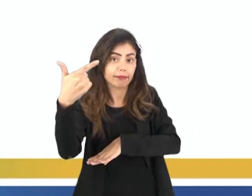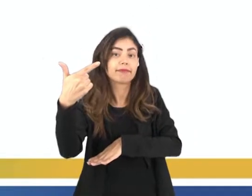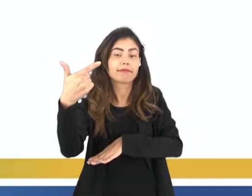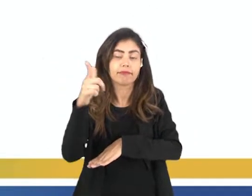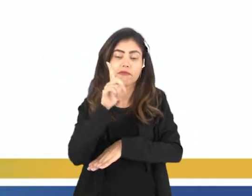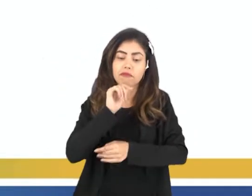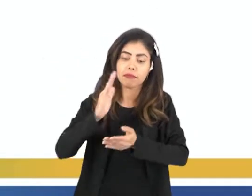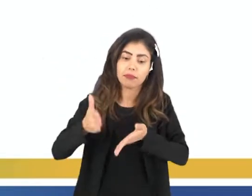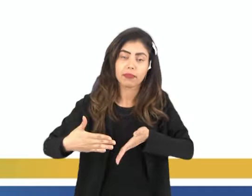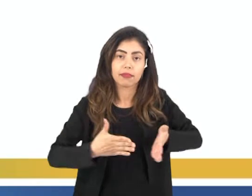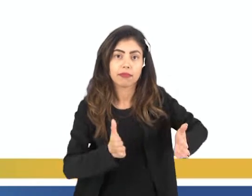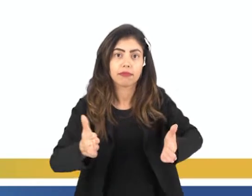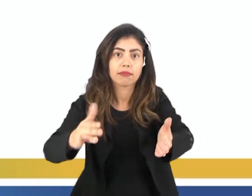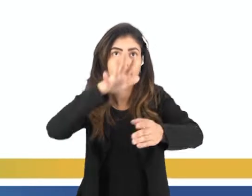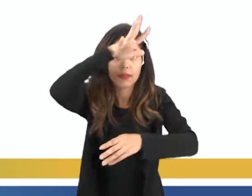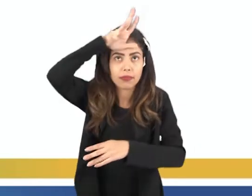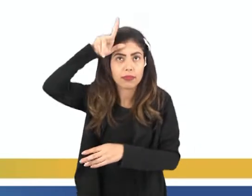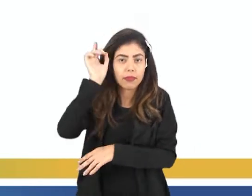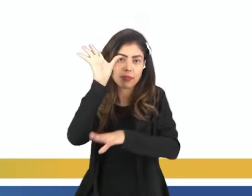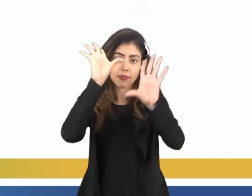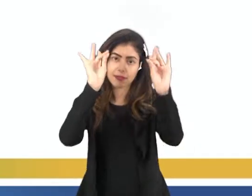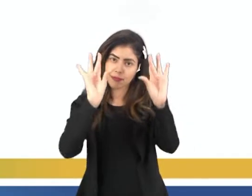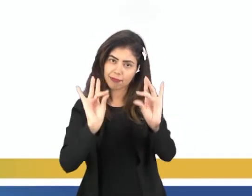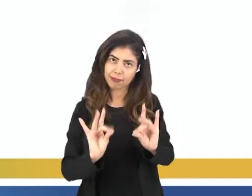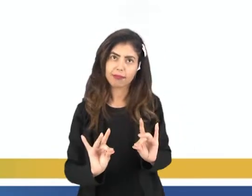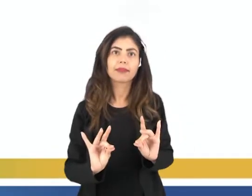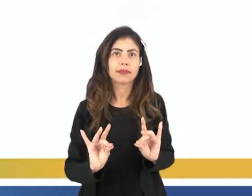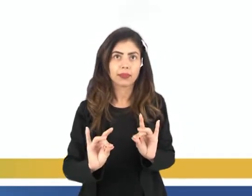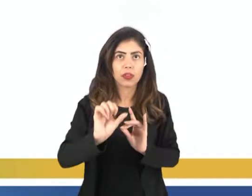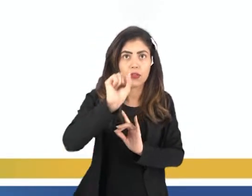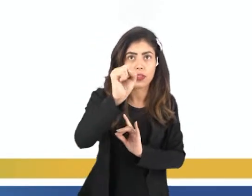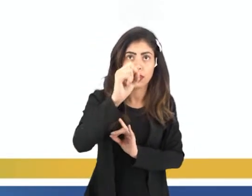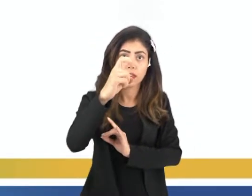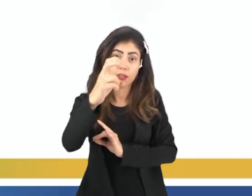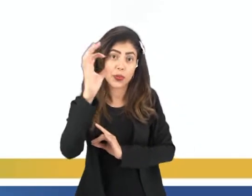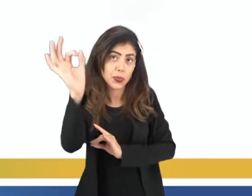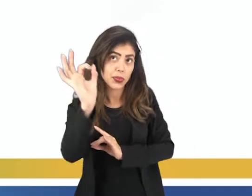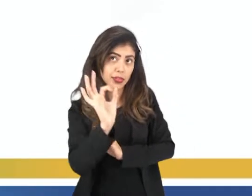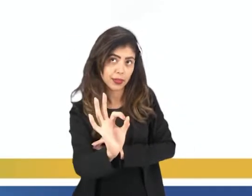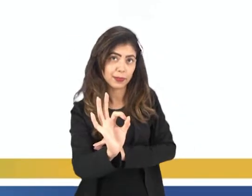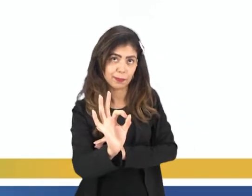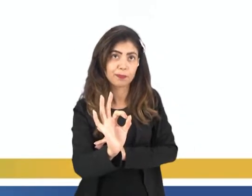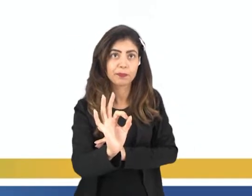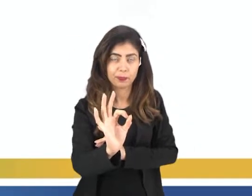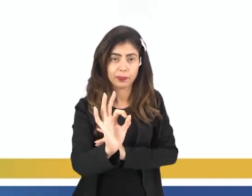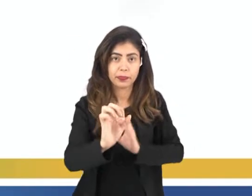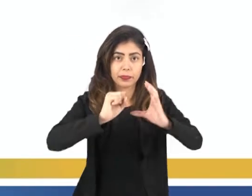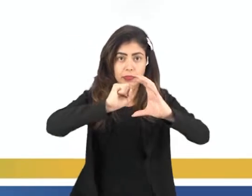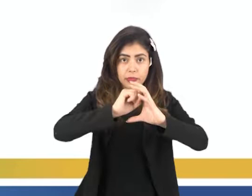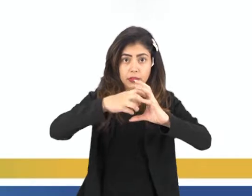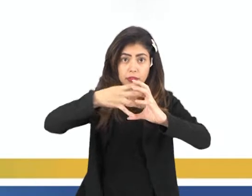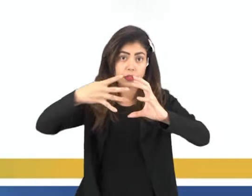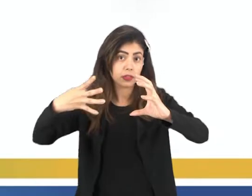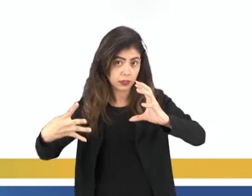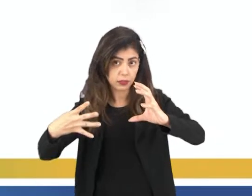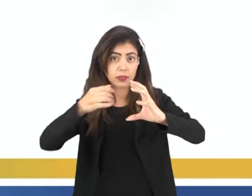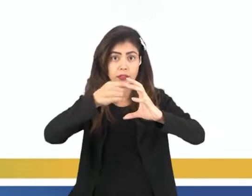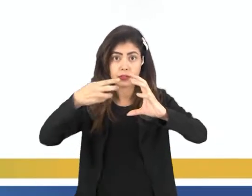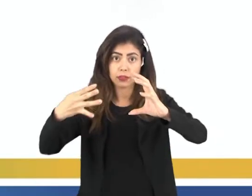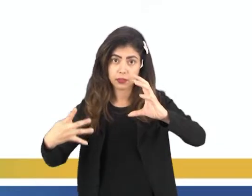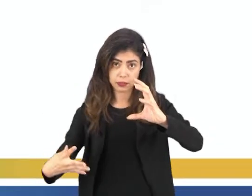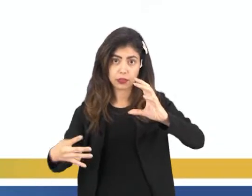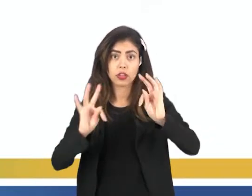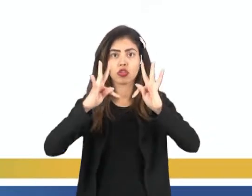amazônicas estão, olha só o detalhe, 85% das espécies de peixe de